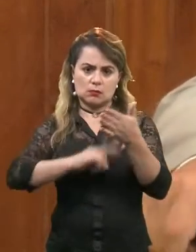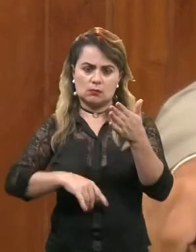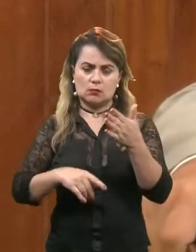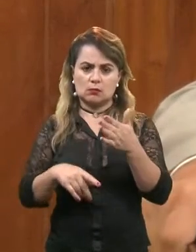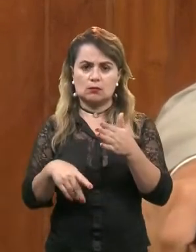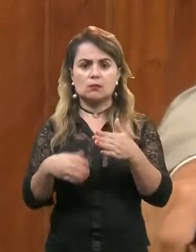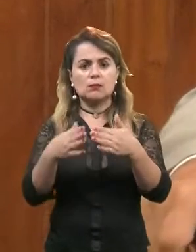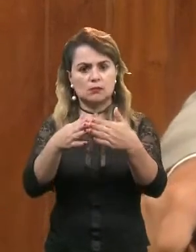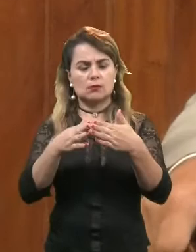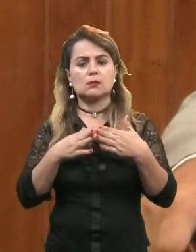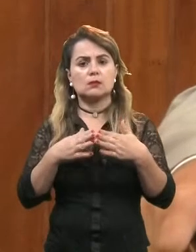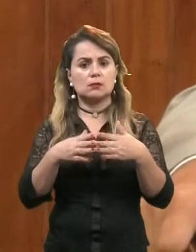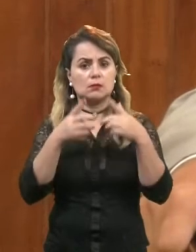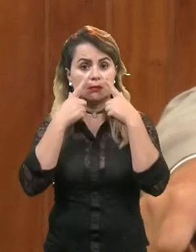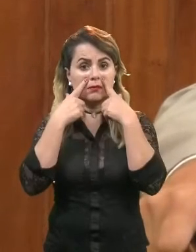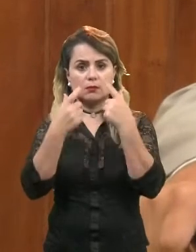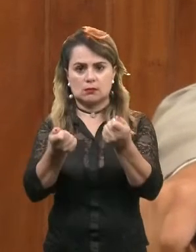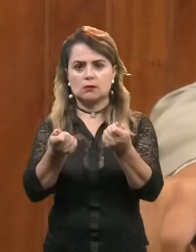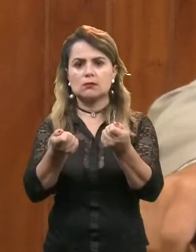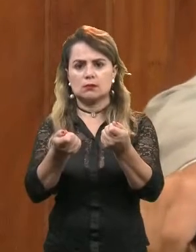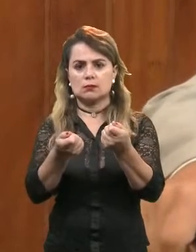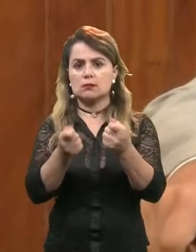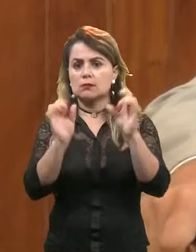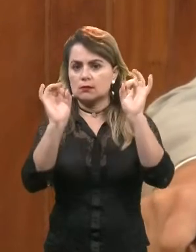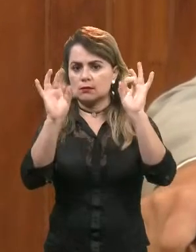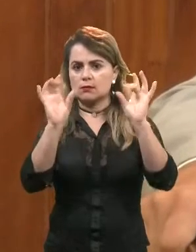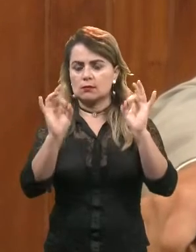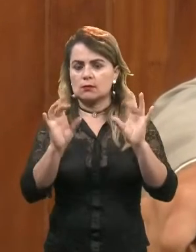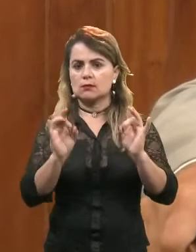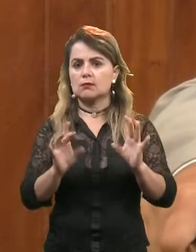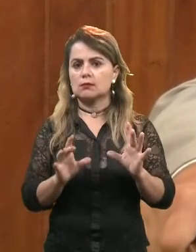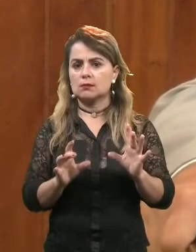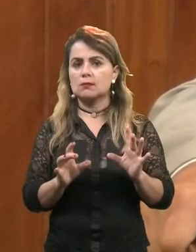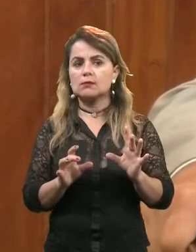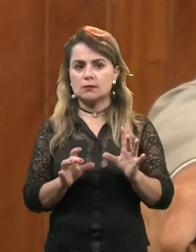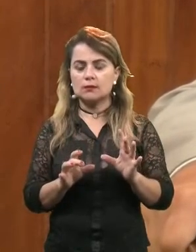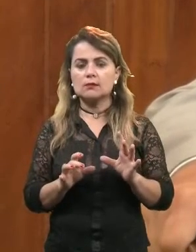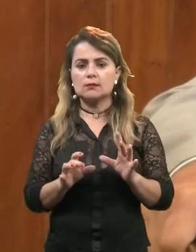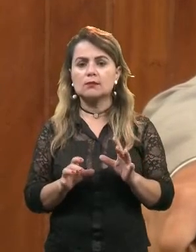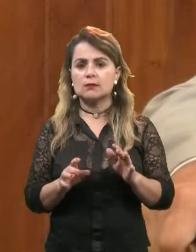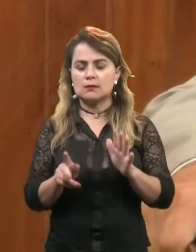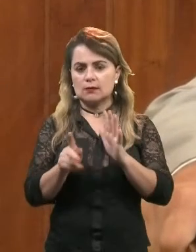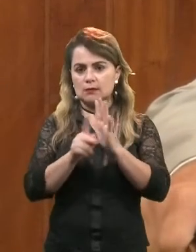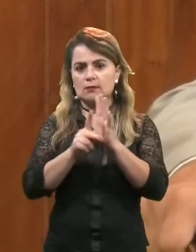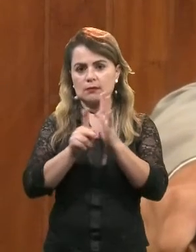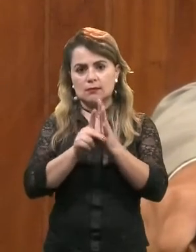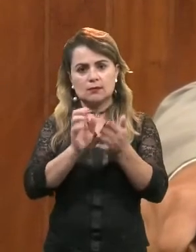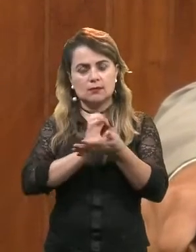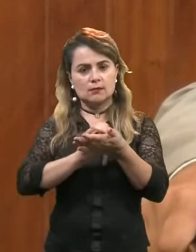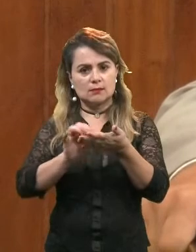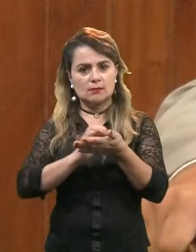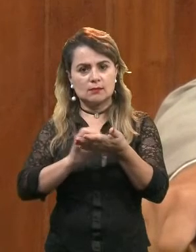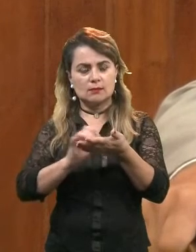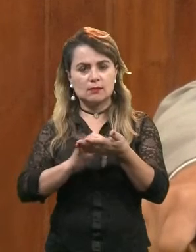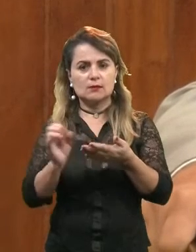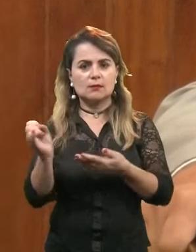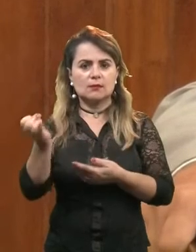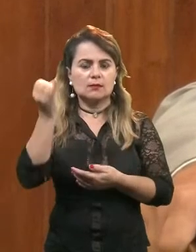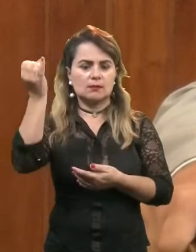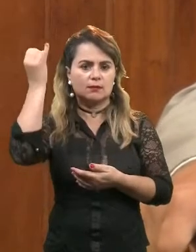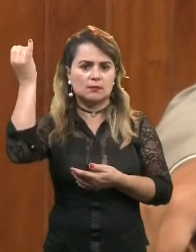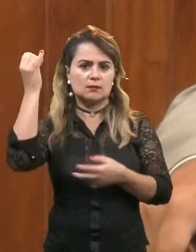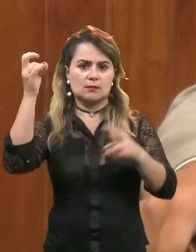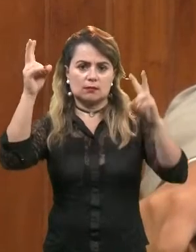atenção especial do prefeito municipal e da secretaria competente na questão